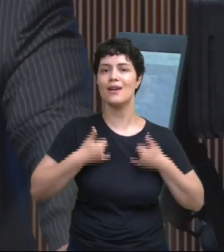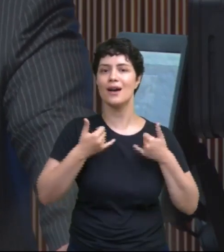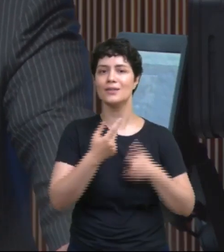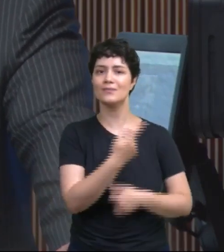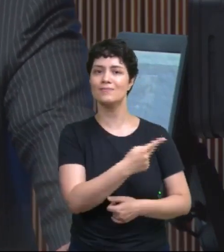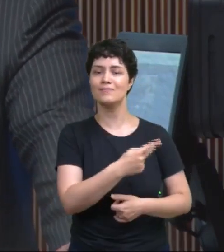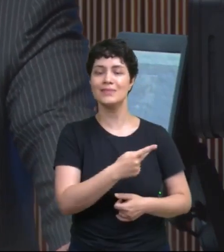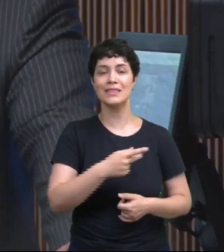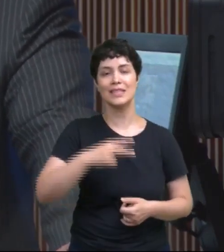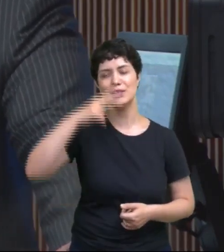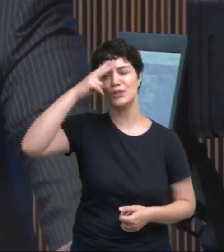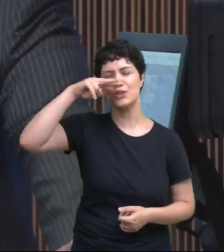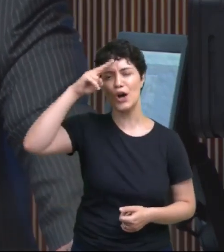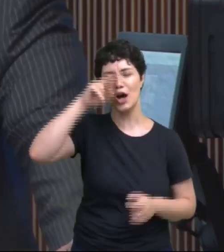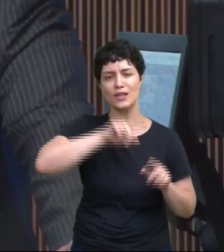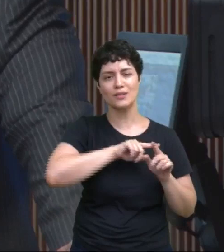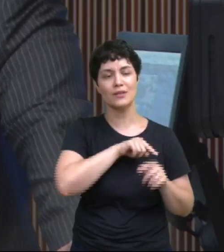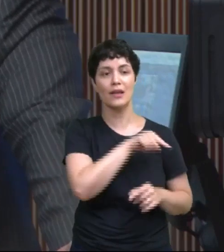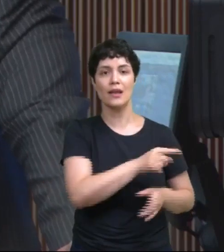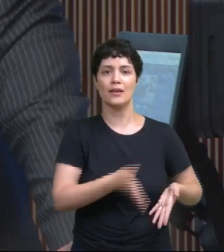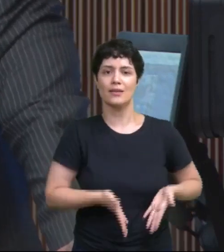Nascido em 41.